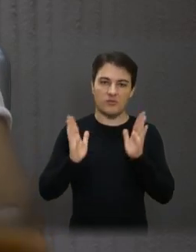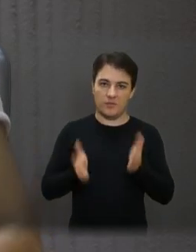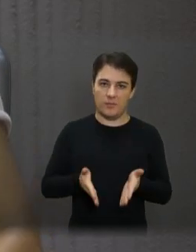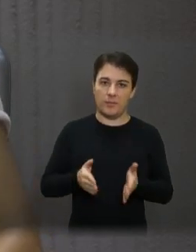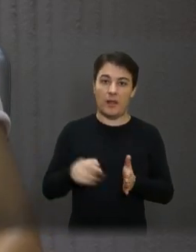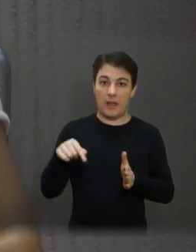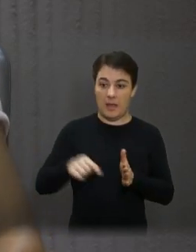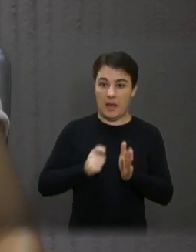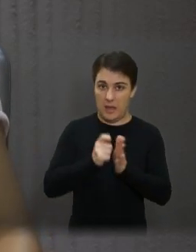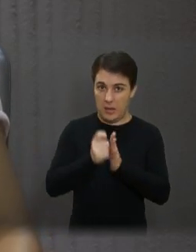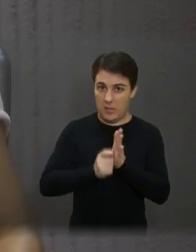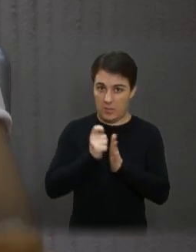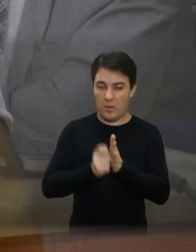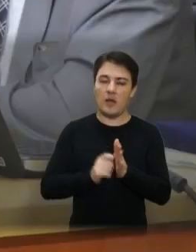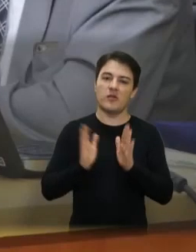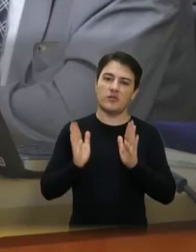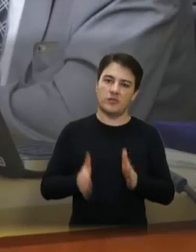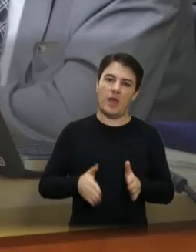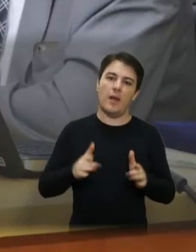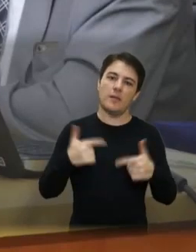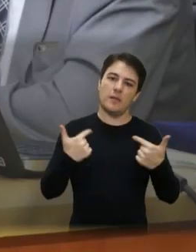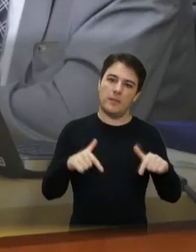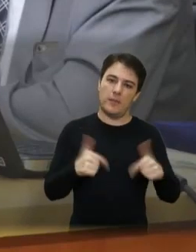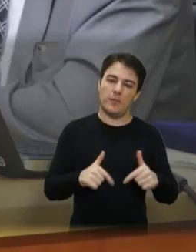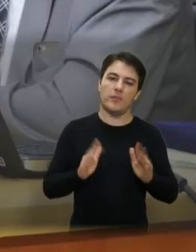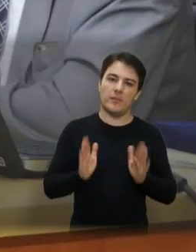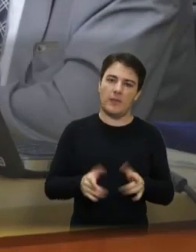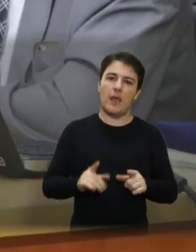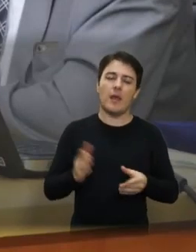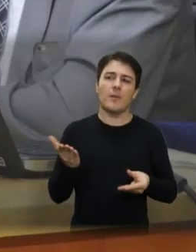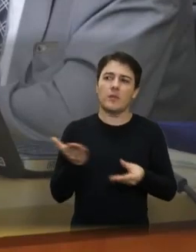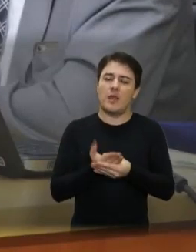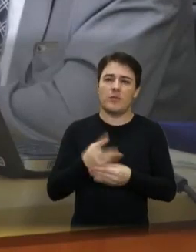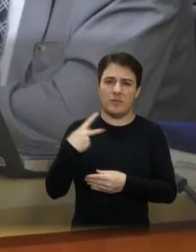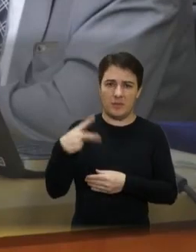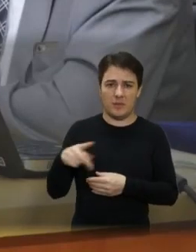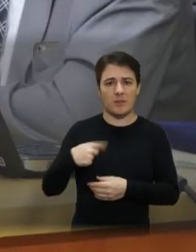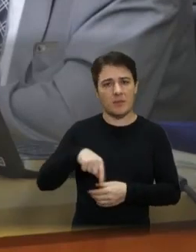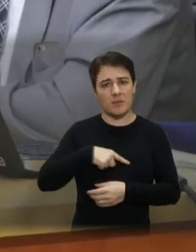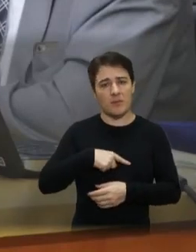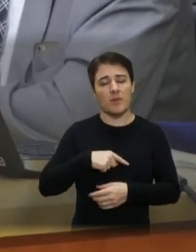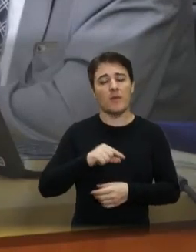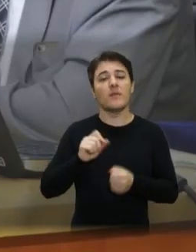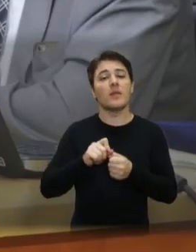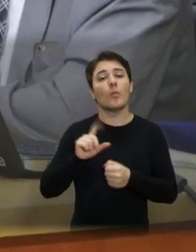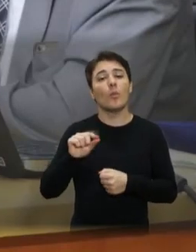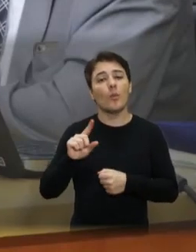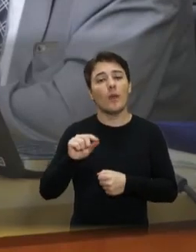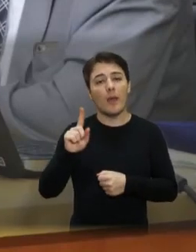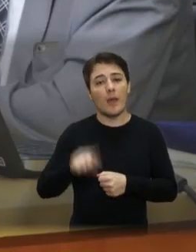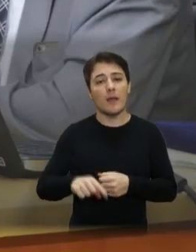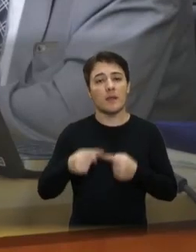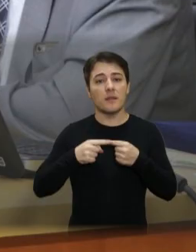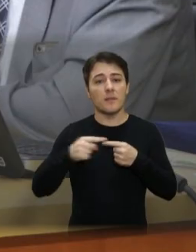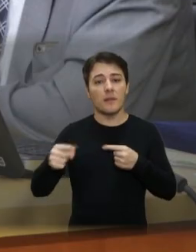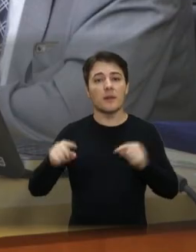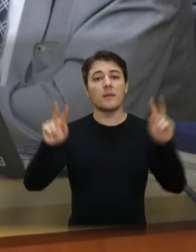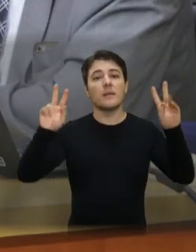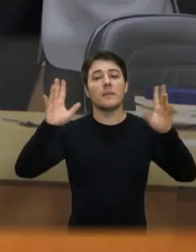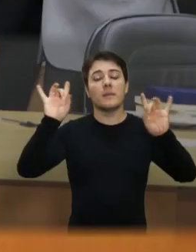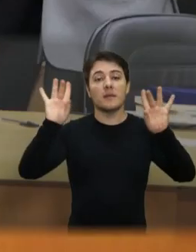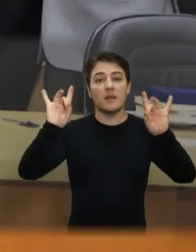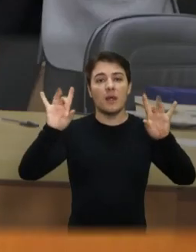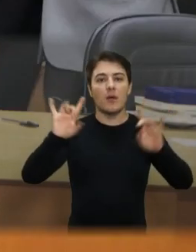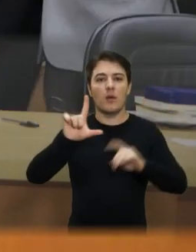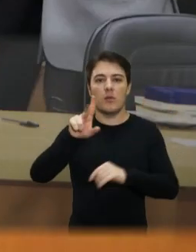negro em Araraquara e depois então desse processo tá vendo toda essa importância e relevância nós fizemos então é a semana Luiz Gama em